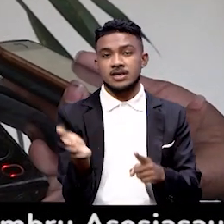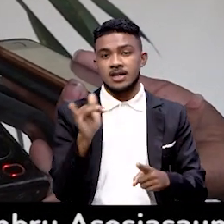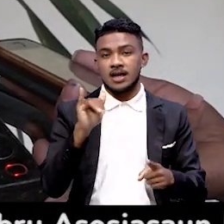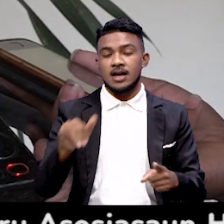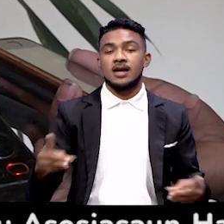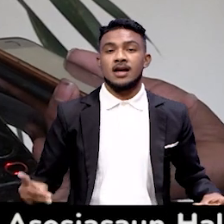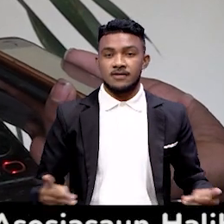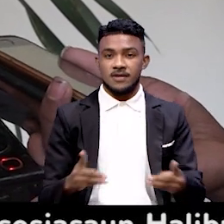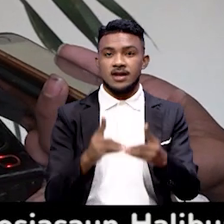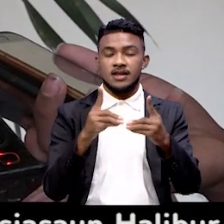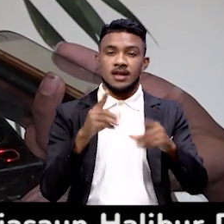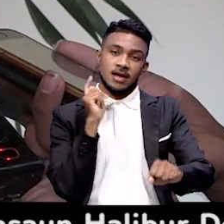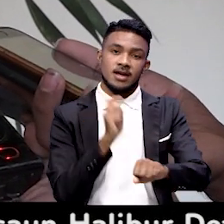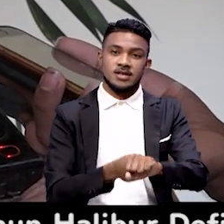enfrenta